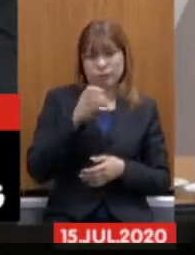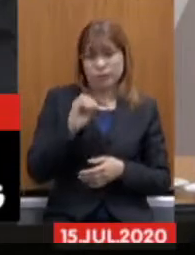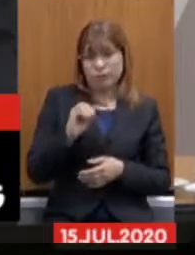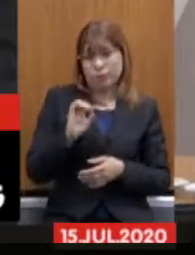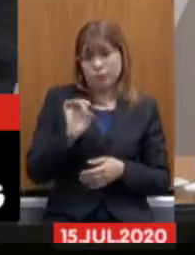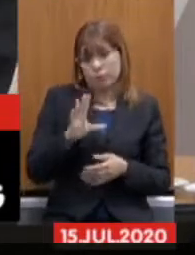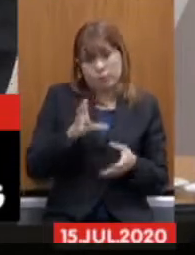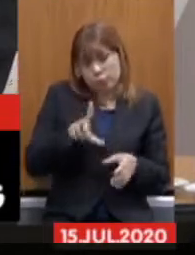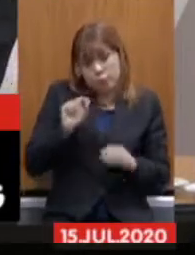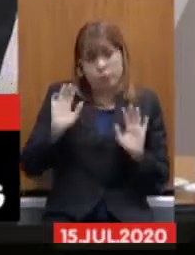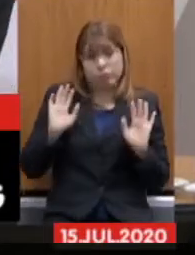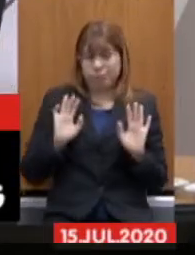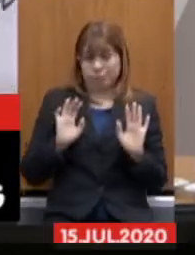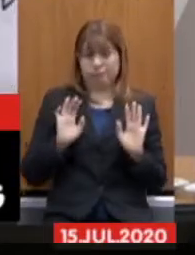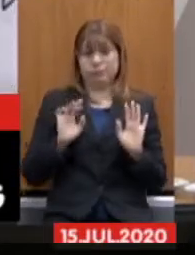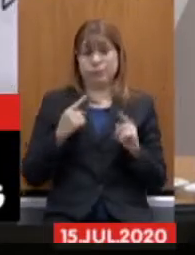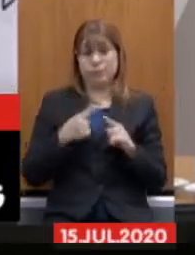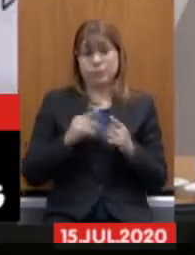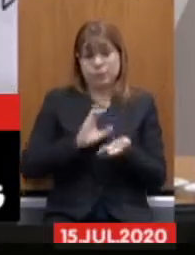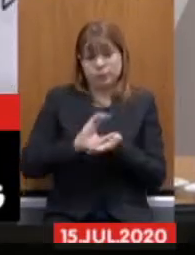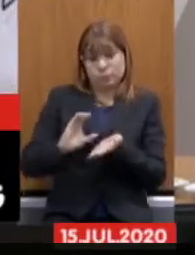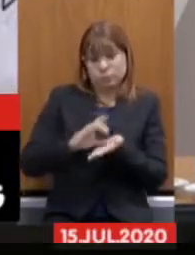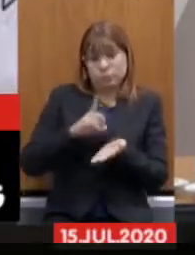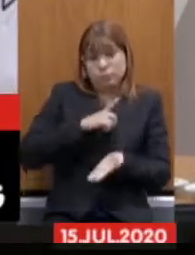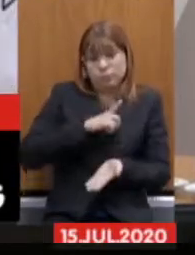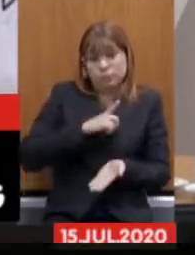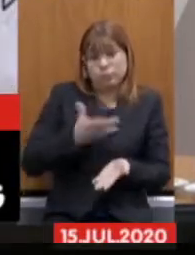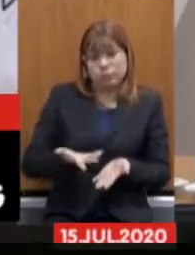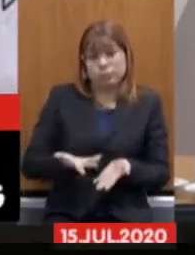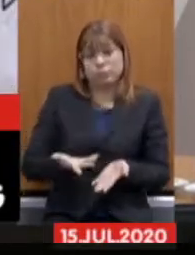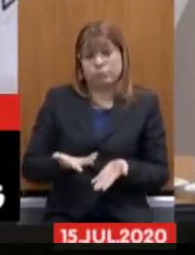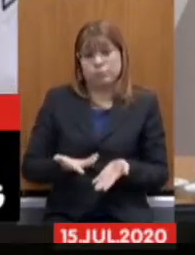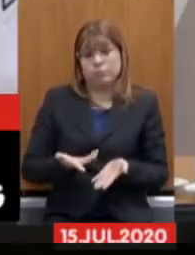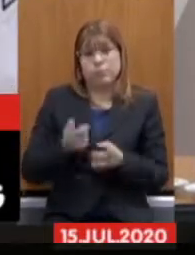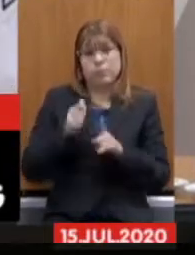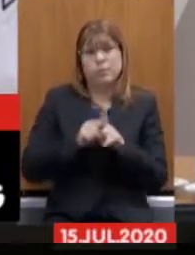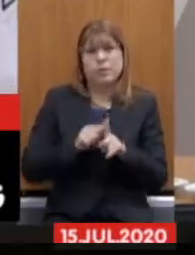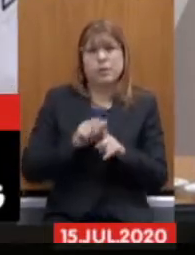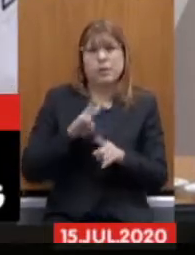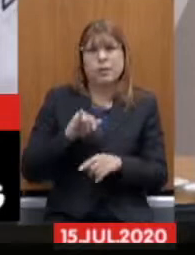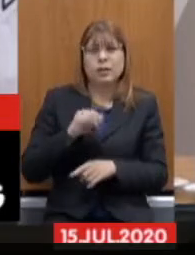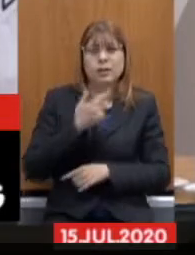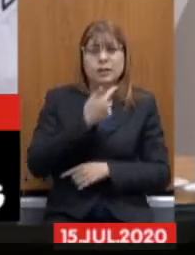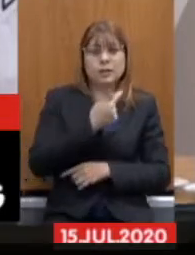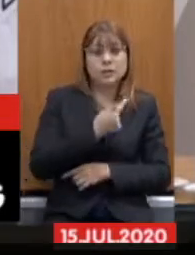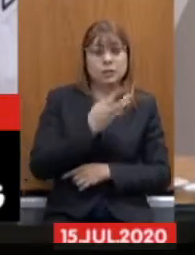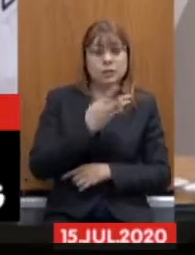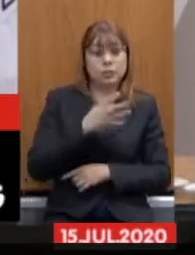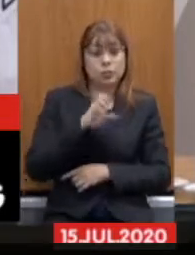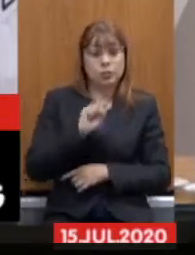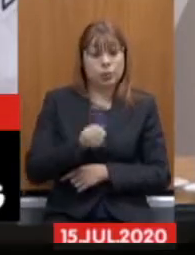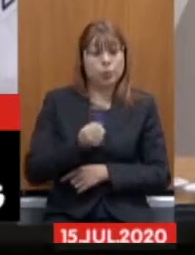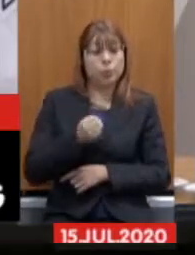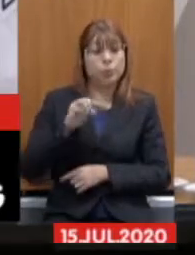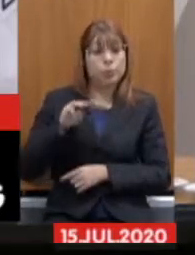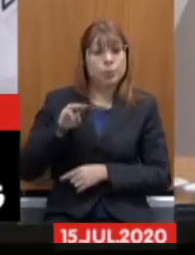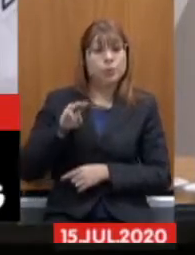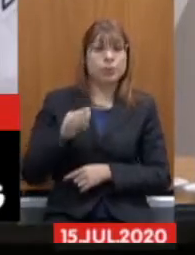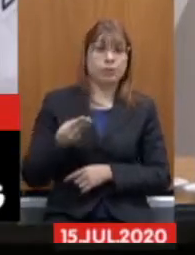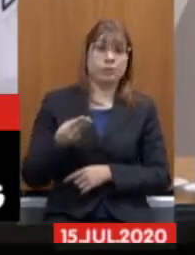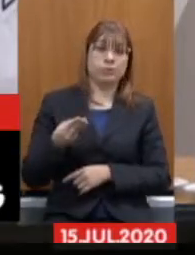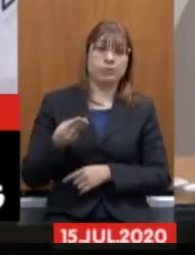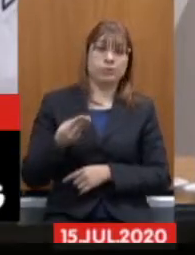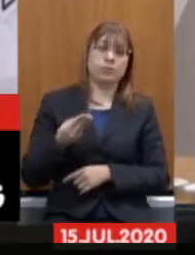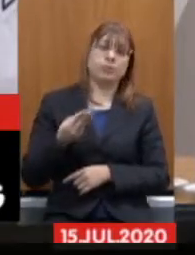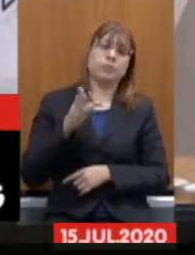fazer opção porque a receita tá entrando essa essa esse mês vai entrar 748 milhões é a segunda parcela de